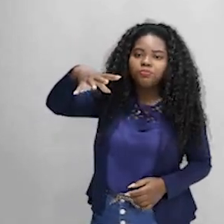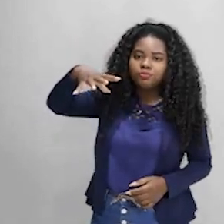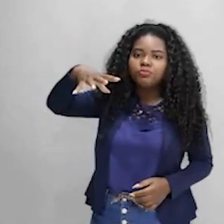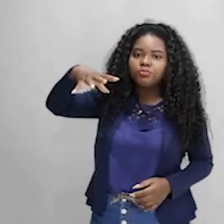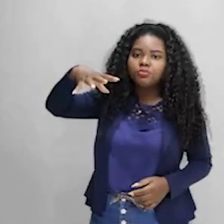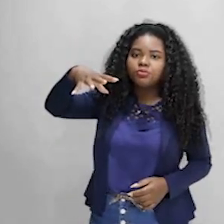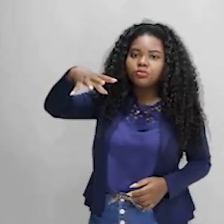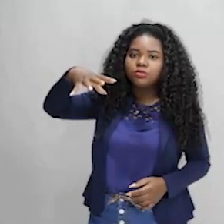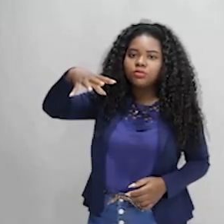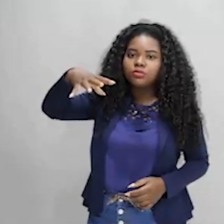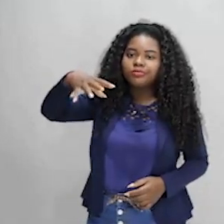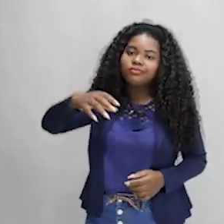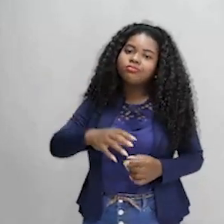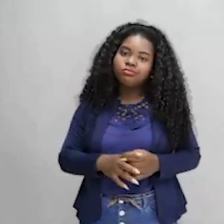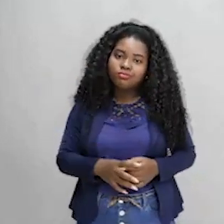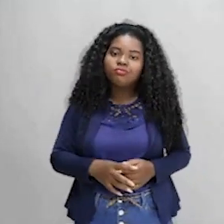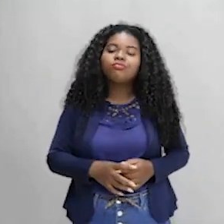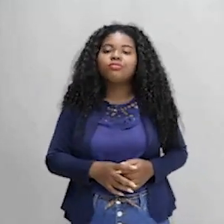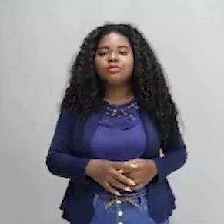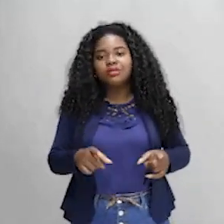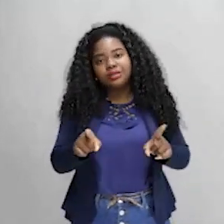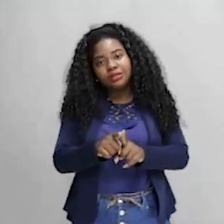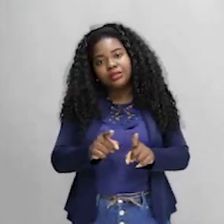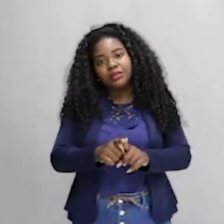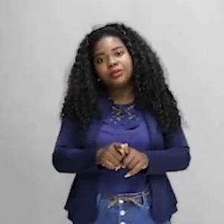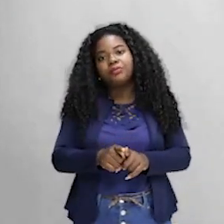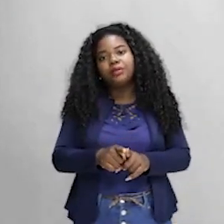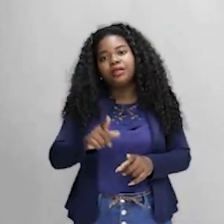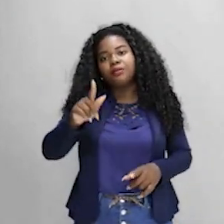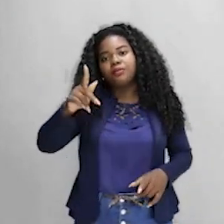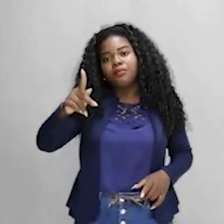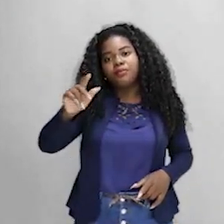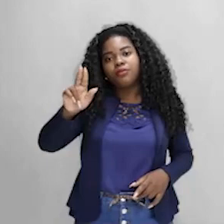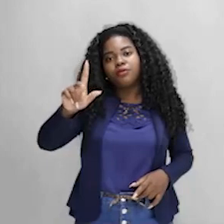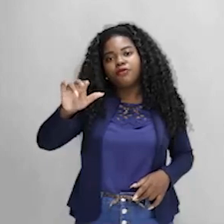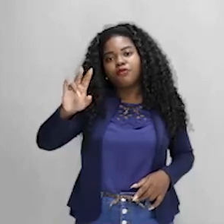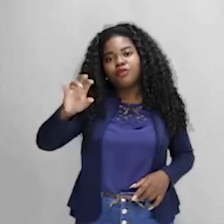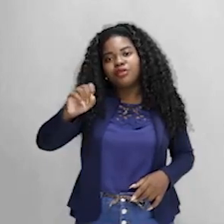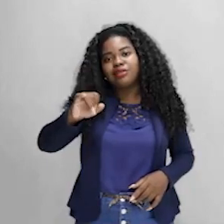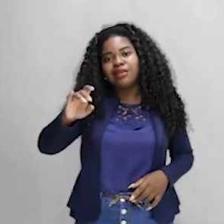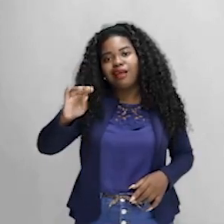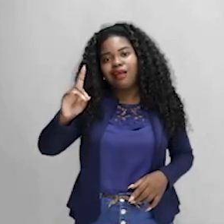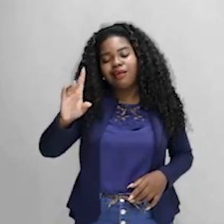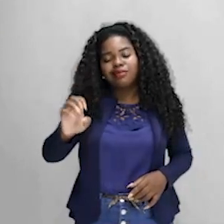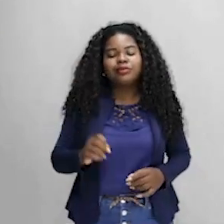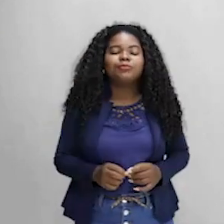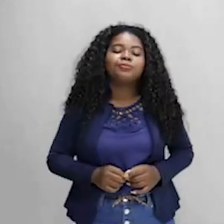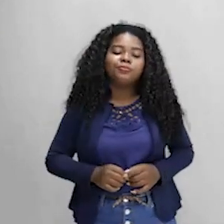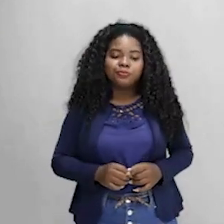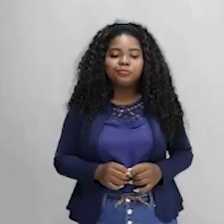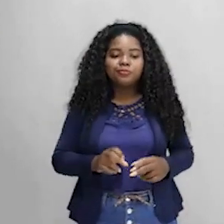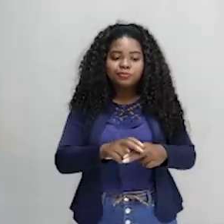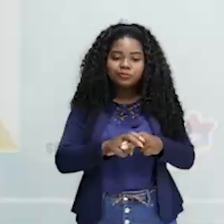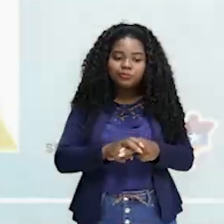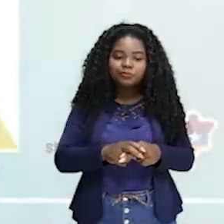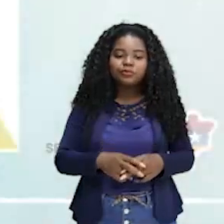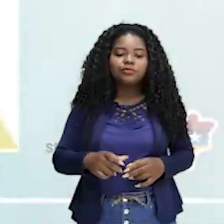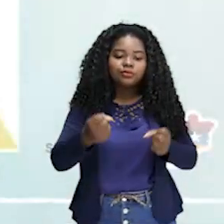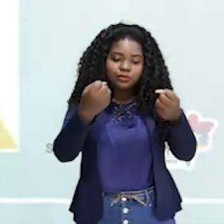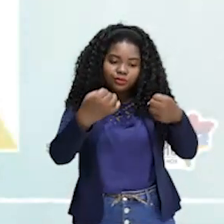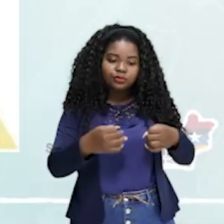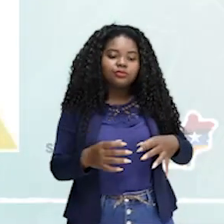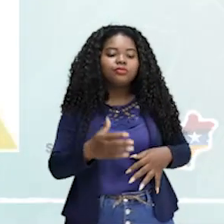com as regiões centrais, e baixa pluviosidade. Beleza? O mesmo esquema aqui explicando, ó, galera, as